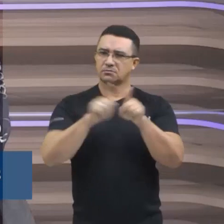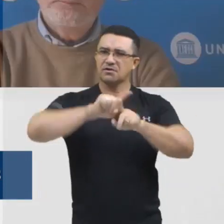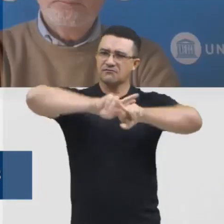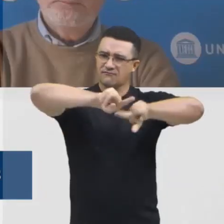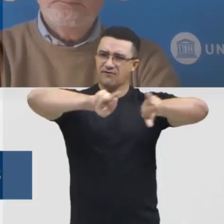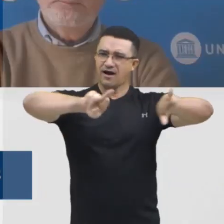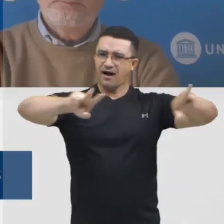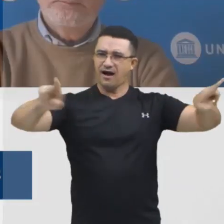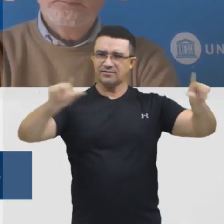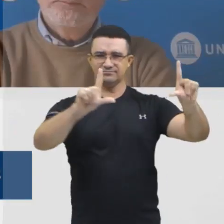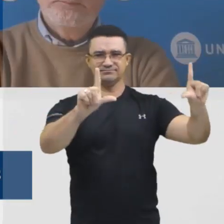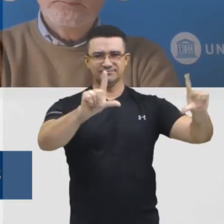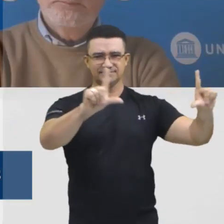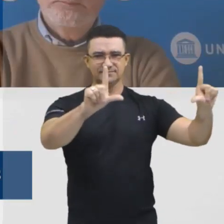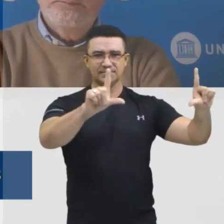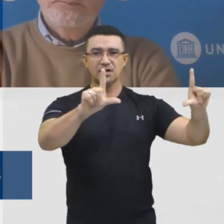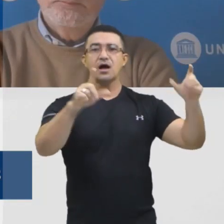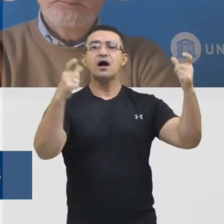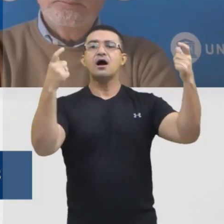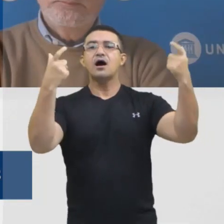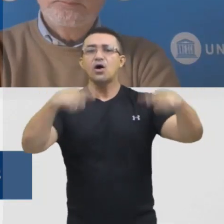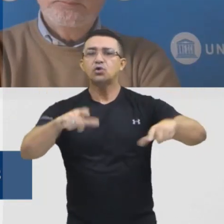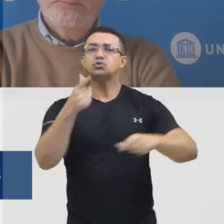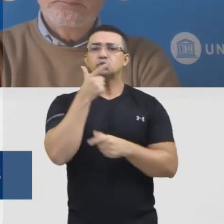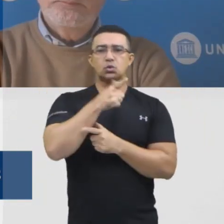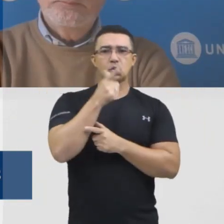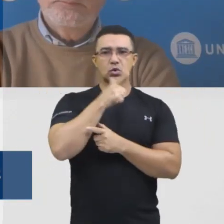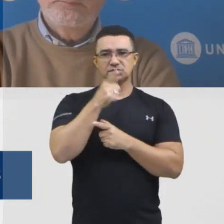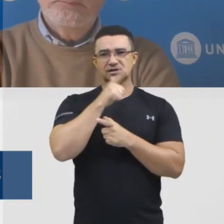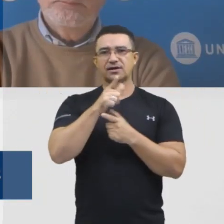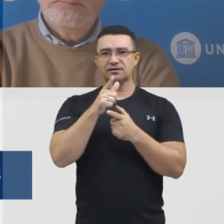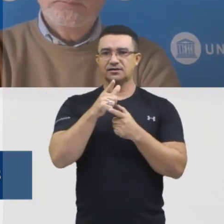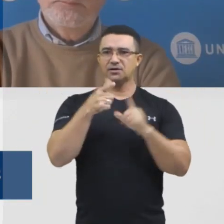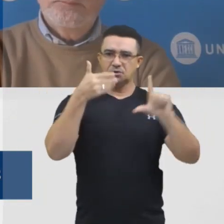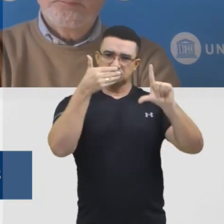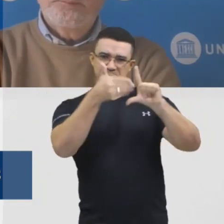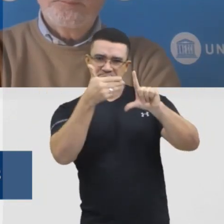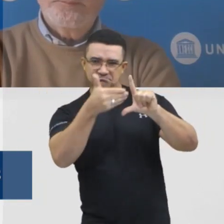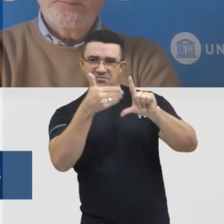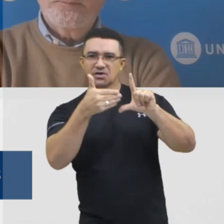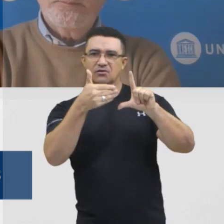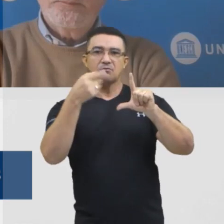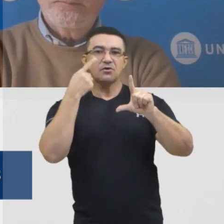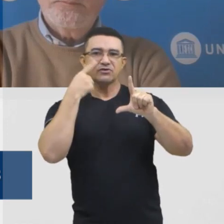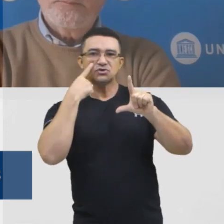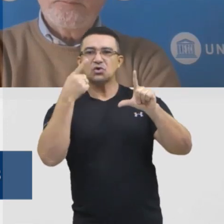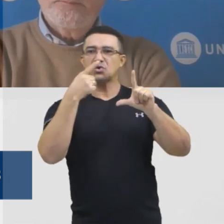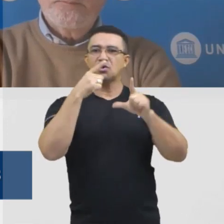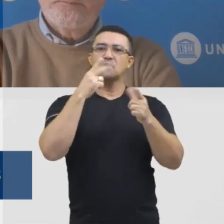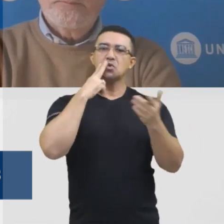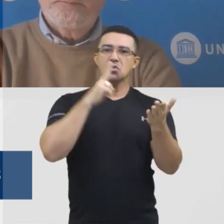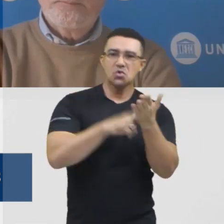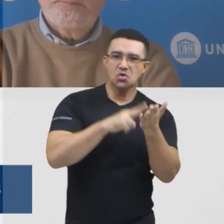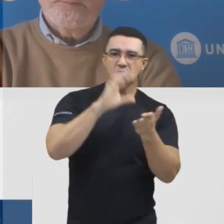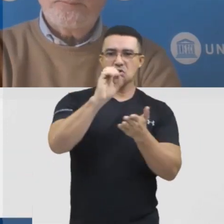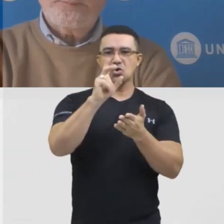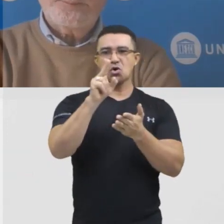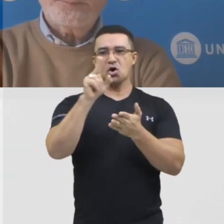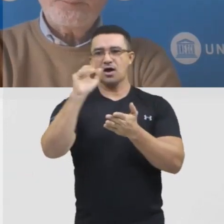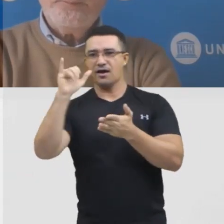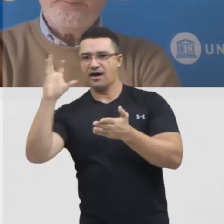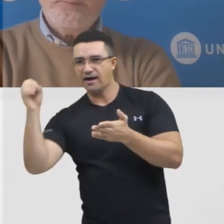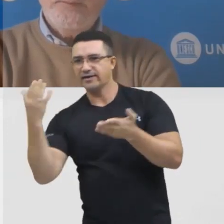multiplataformas, aonde consegue se chegar de alguma forma, como o professor falou, via correio,